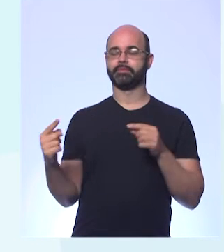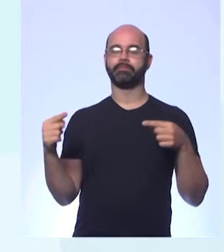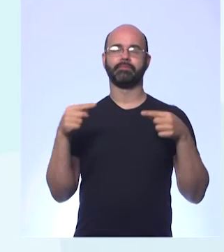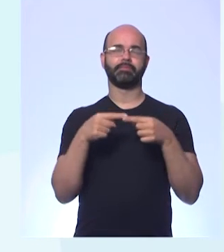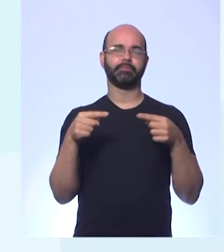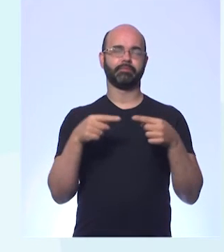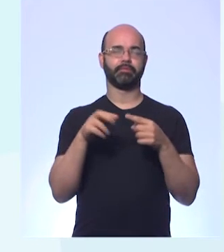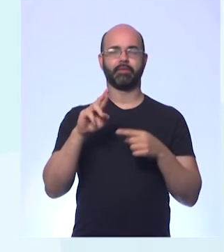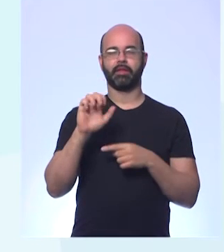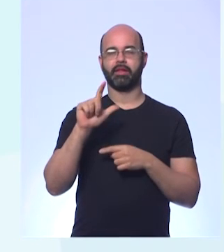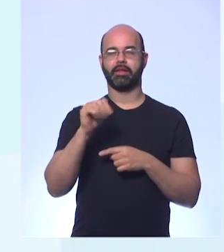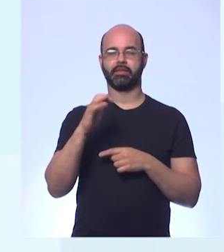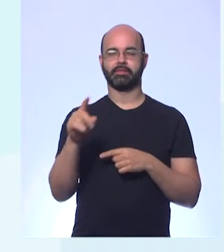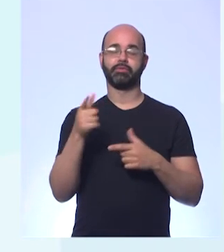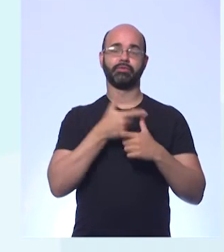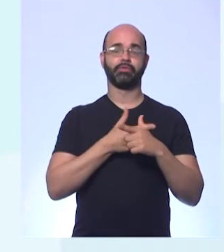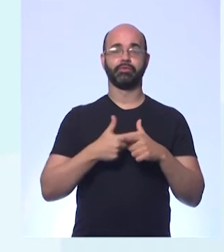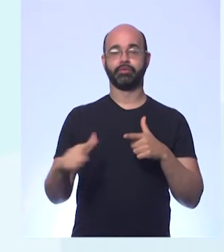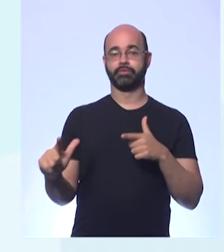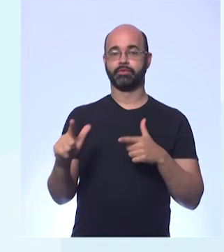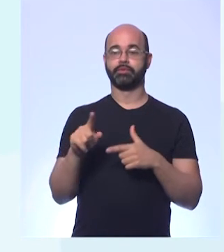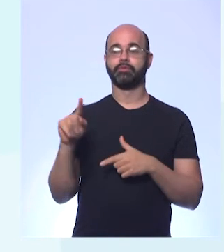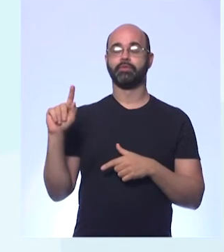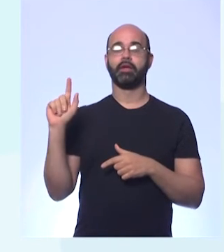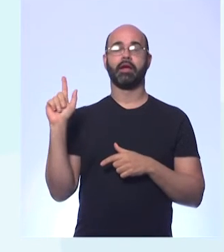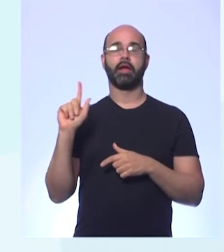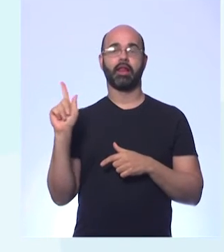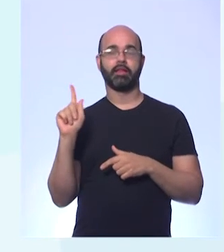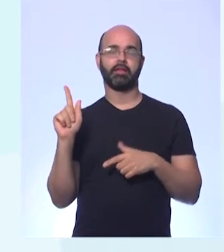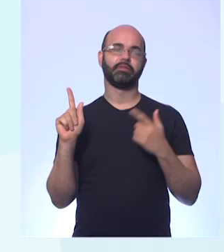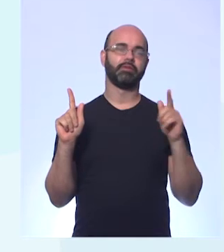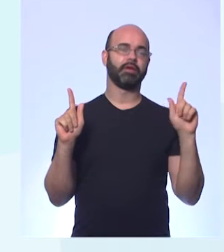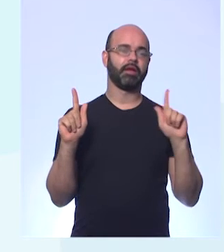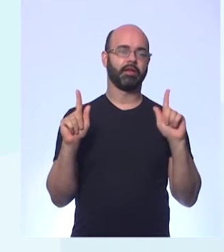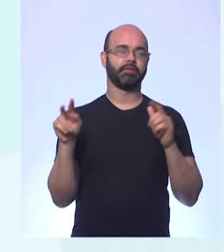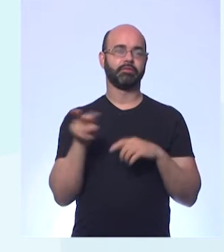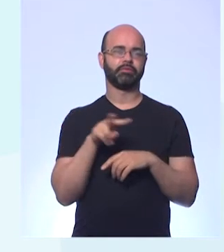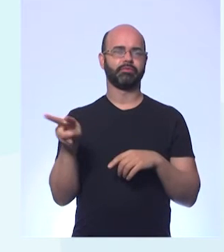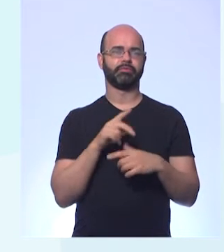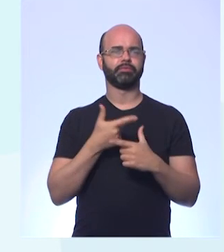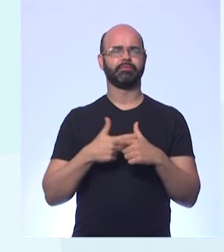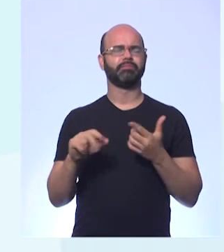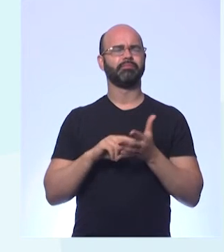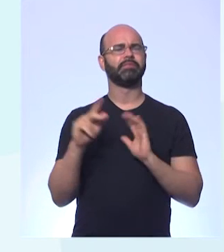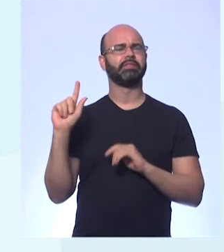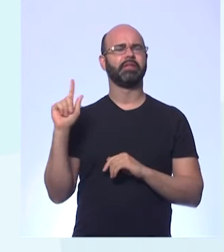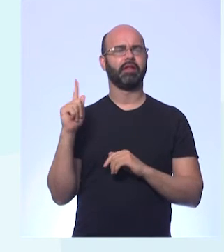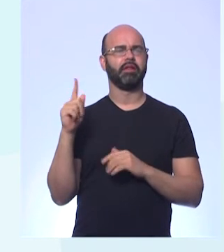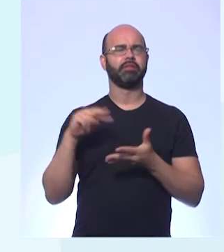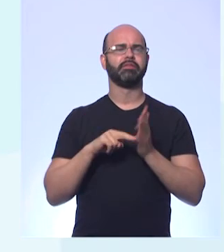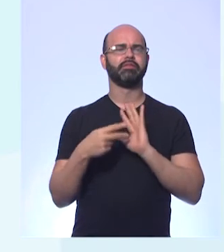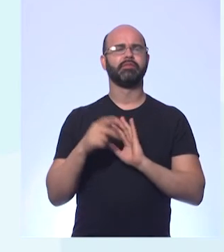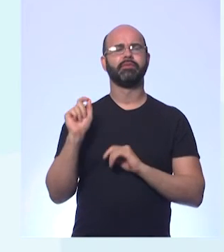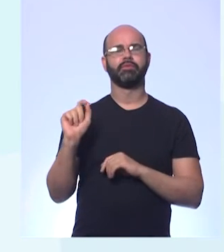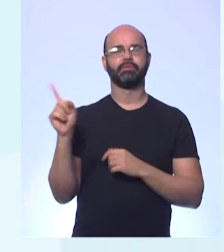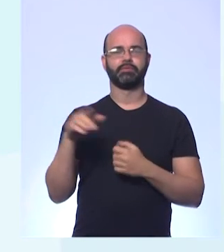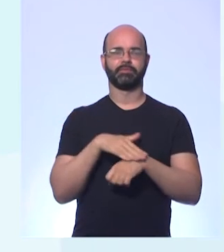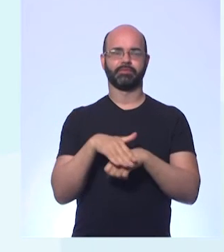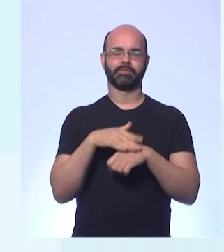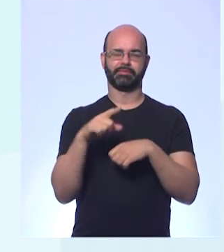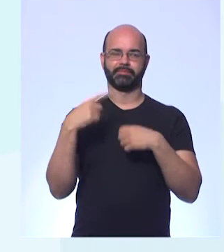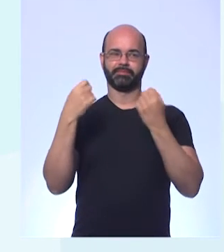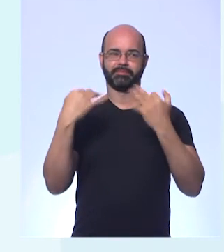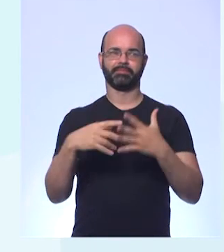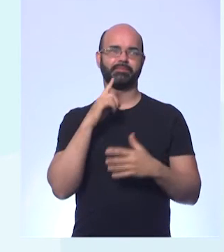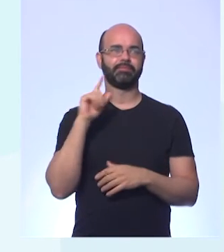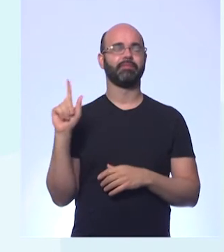a divisão entre duas grandezas. Já a gente vai escrever o que é a grandeza. E eu estou colocando aqui na matemática, ó,